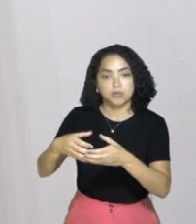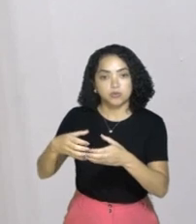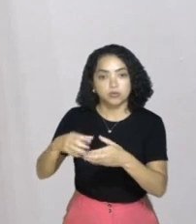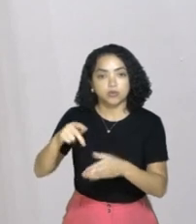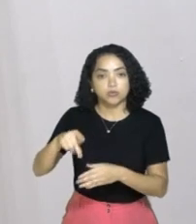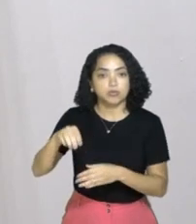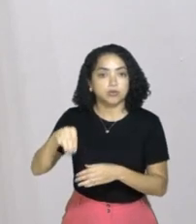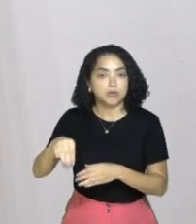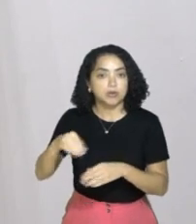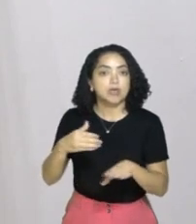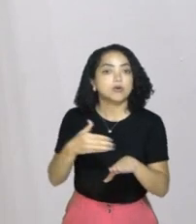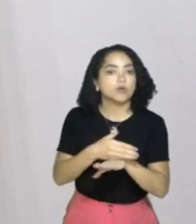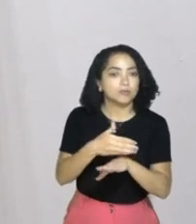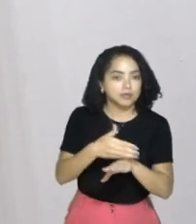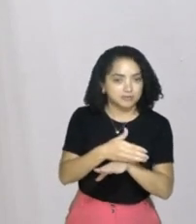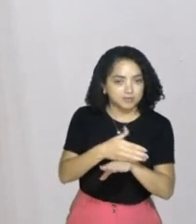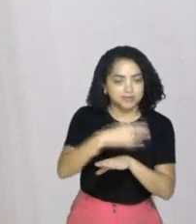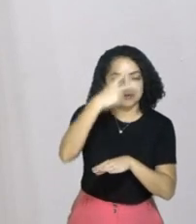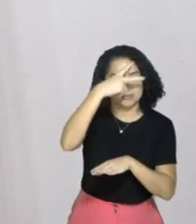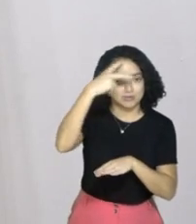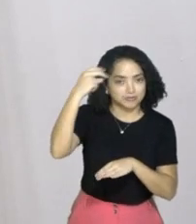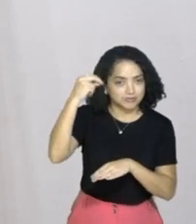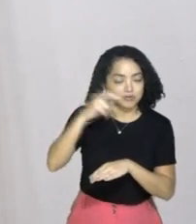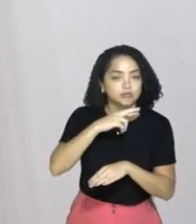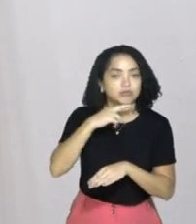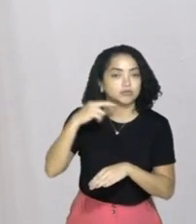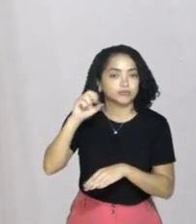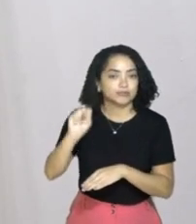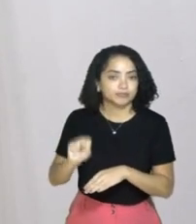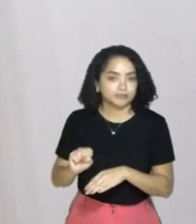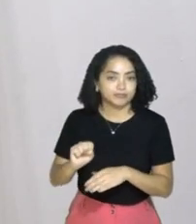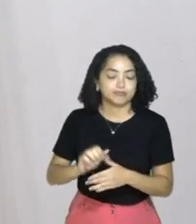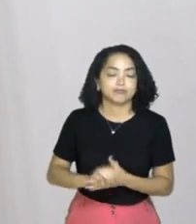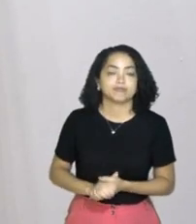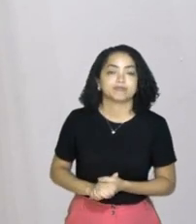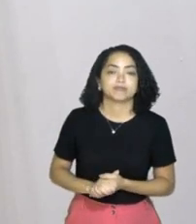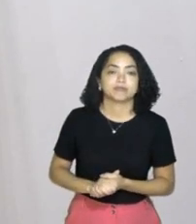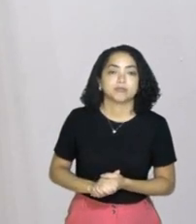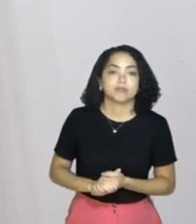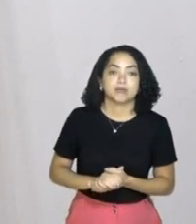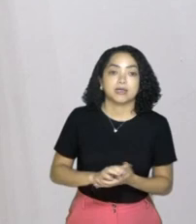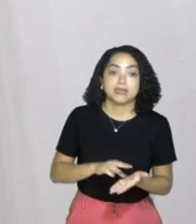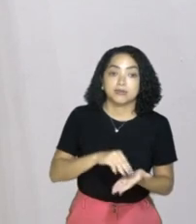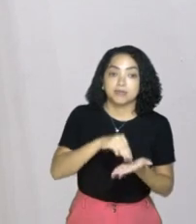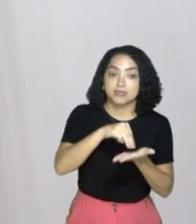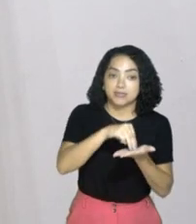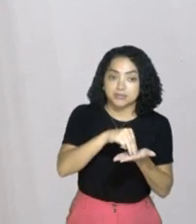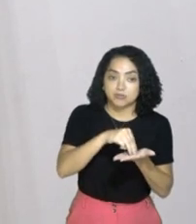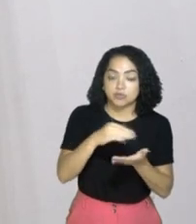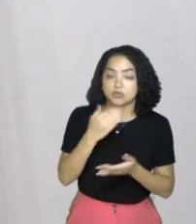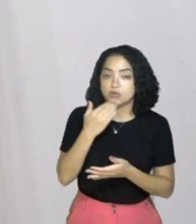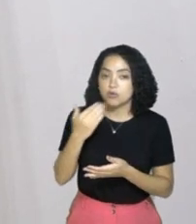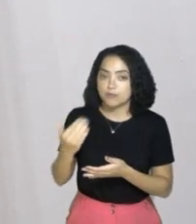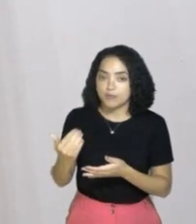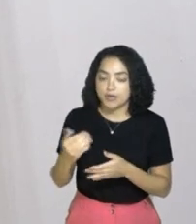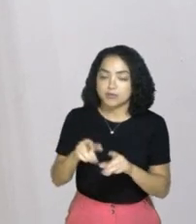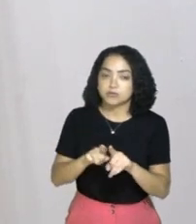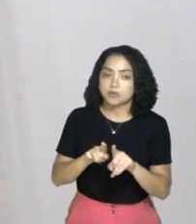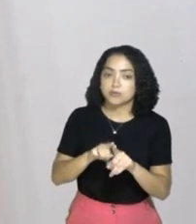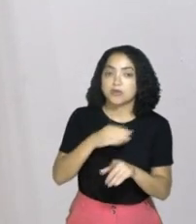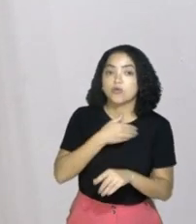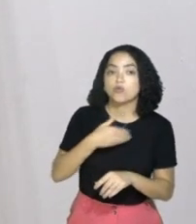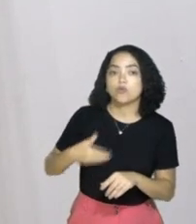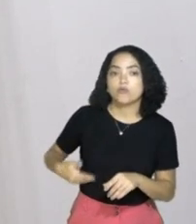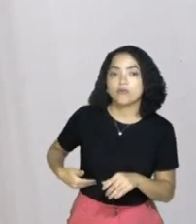a participação da nossa Prefeitura Municipal de Jaraguá do Sul além desta Moção eu peço ao governo do estado que